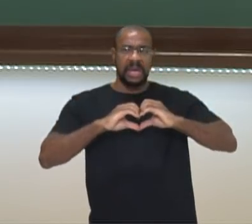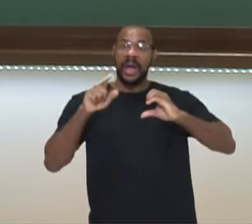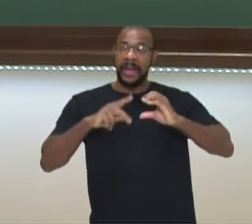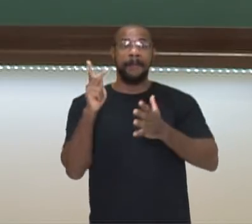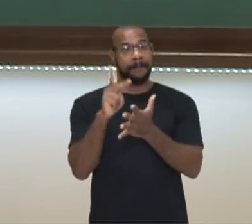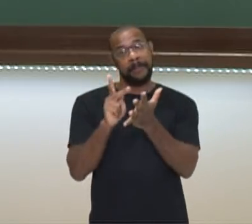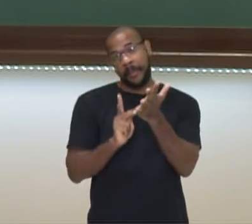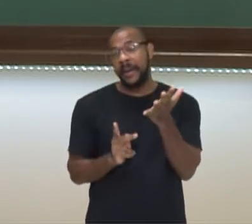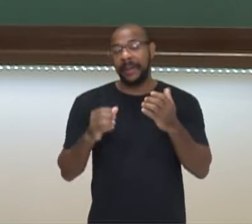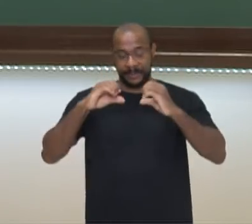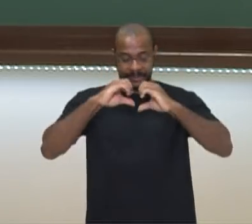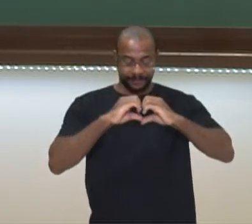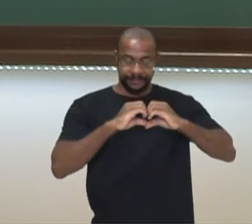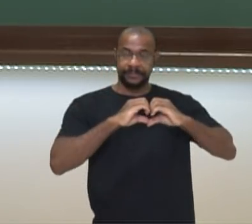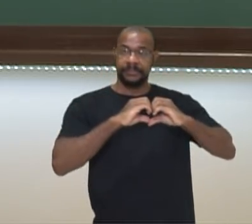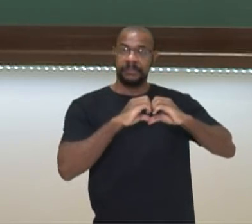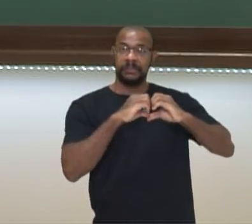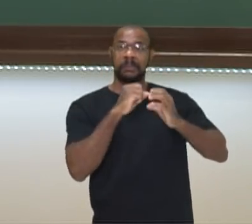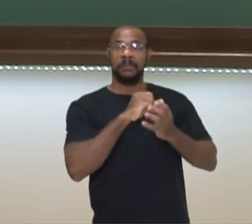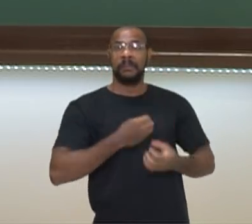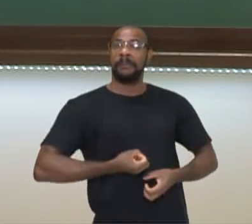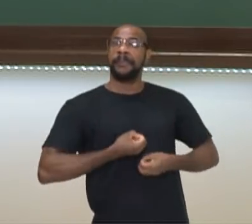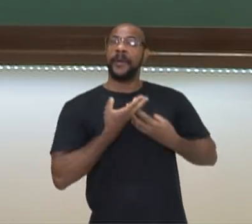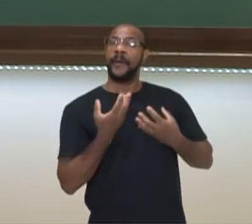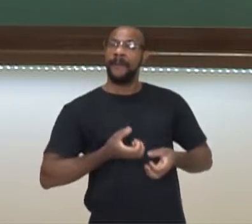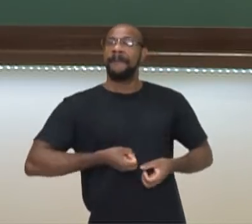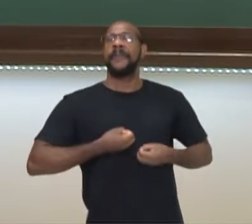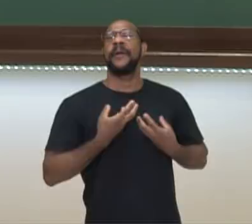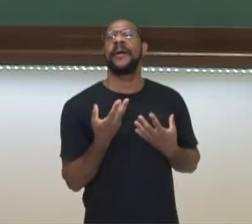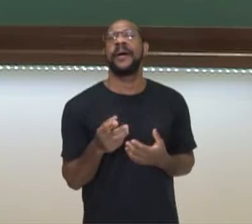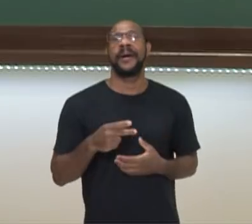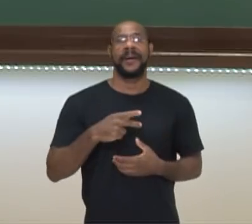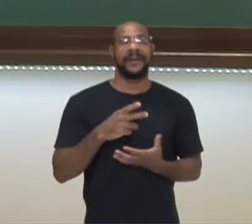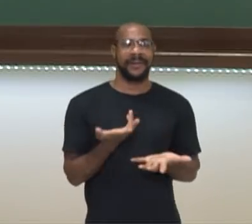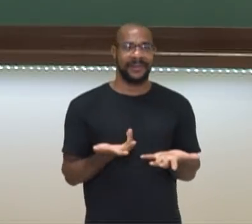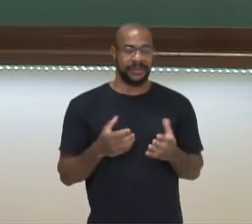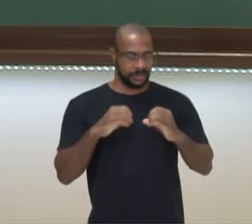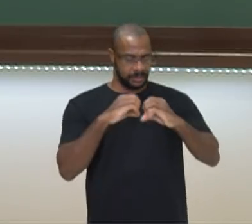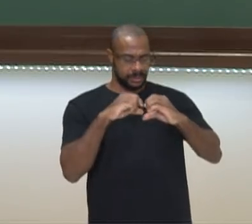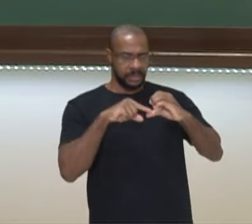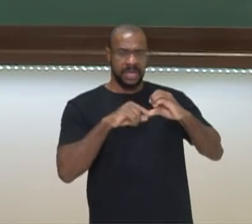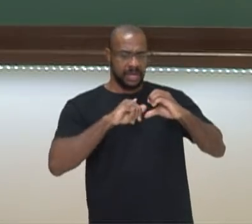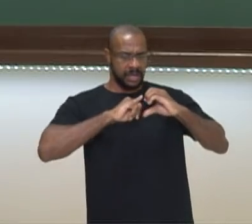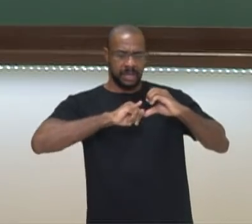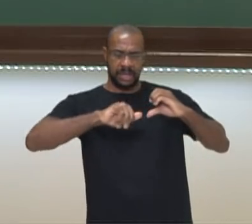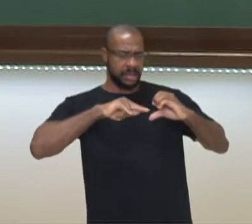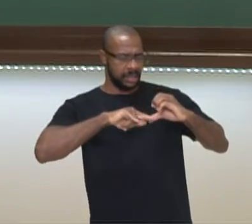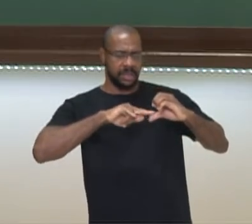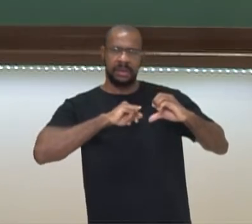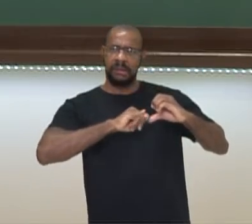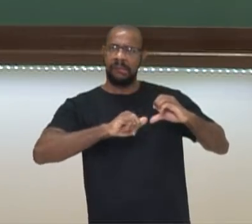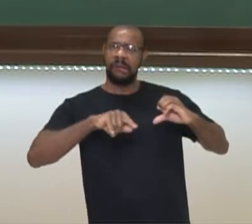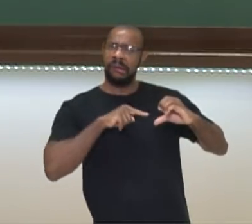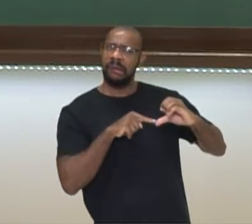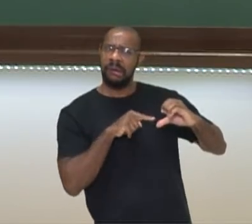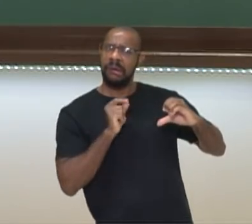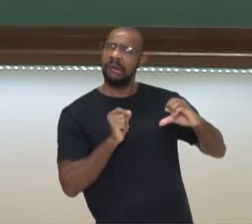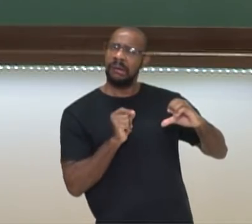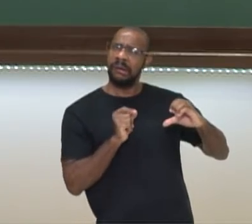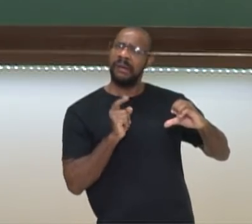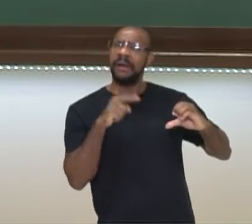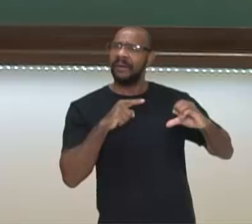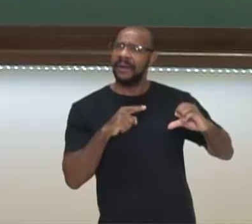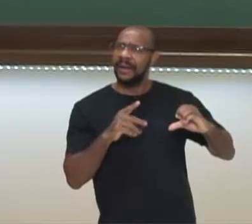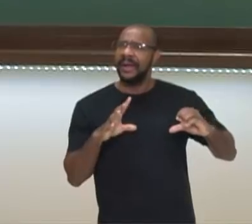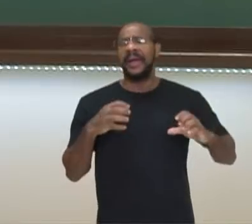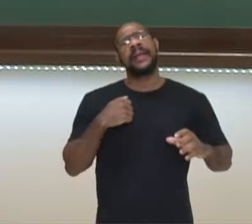poema, seria a forma. Agora, a mensagem que esse gesto passa, de carinho, de atenção,